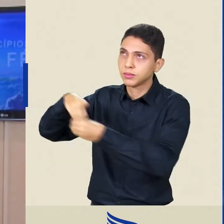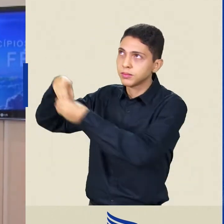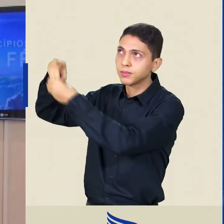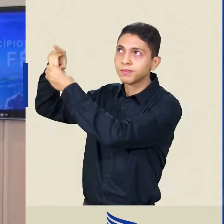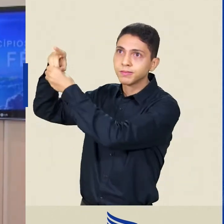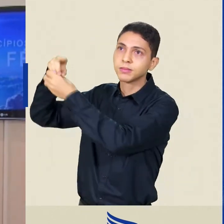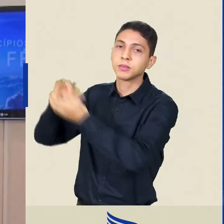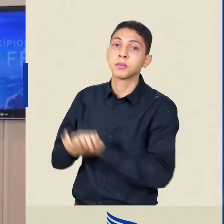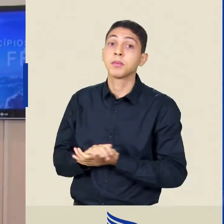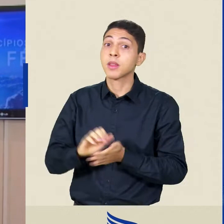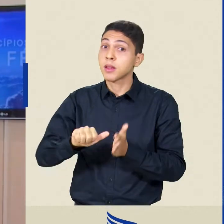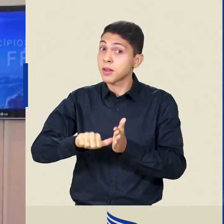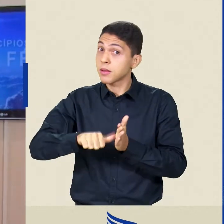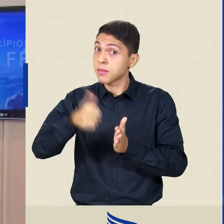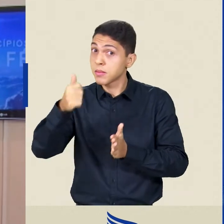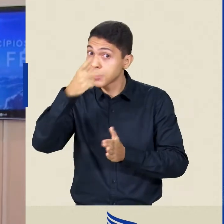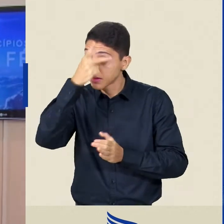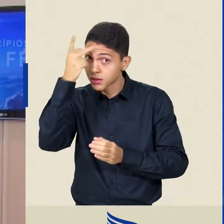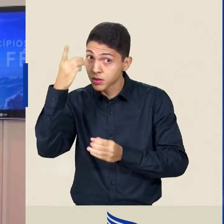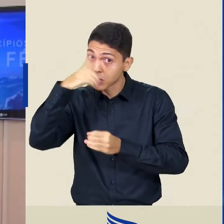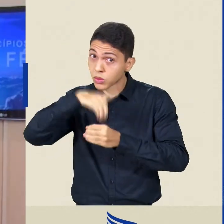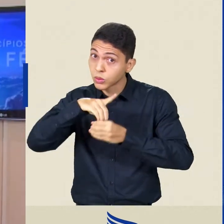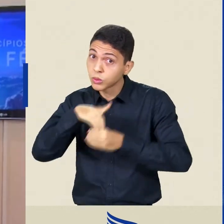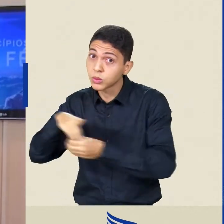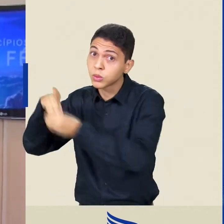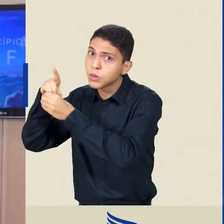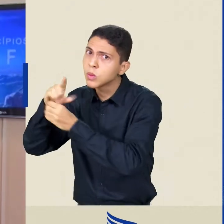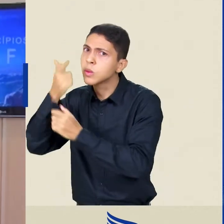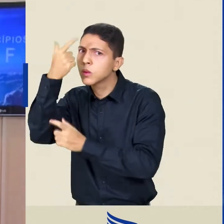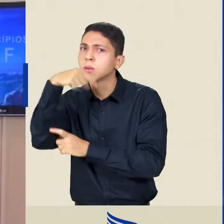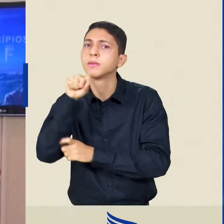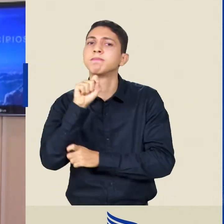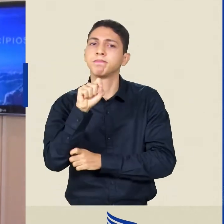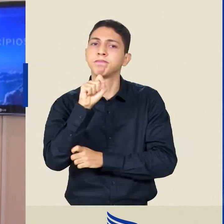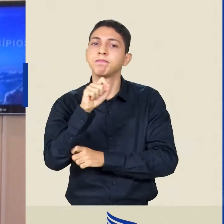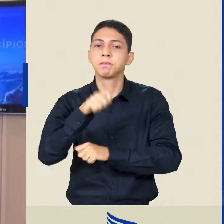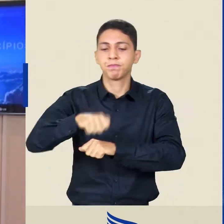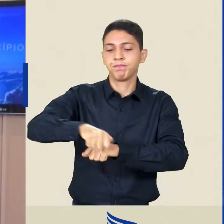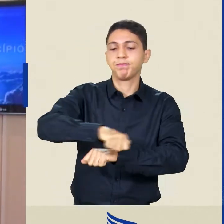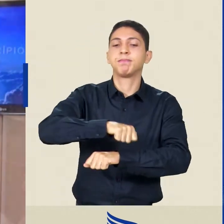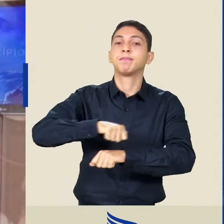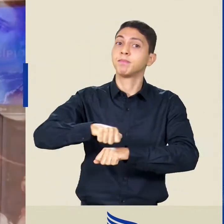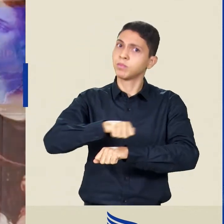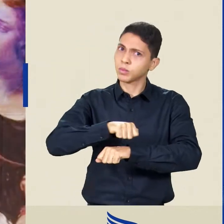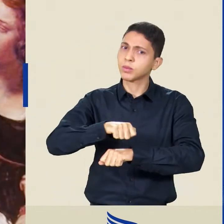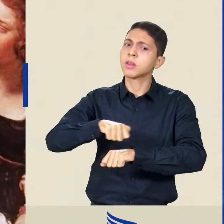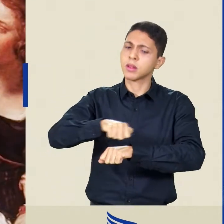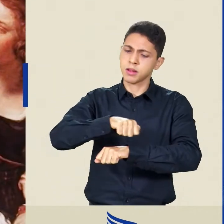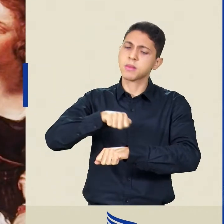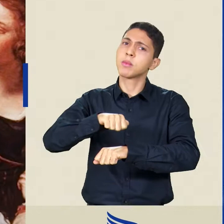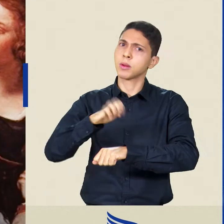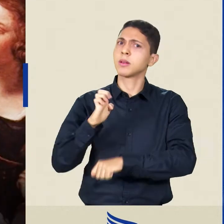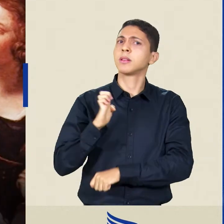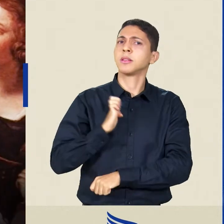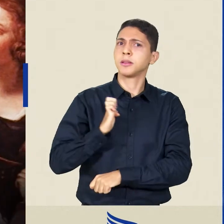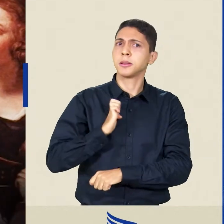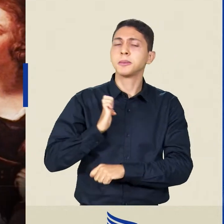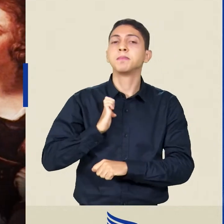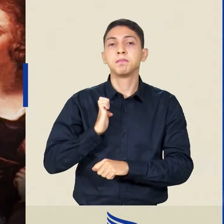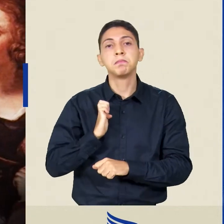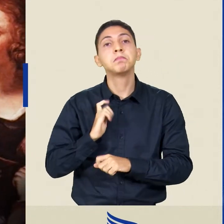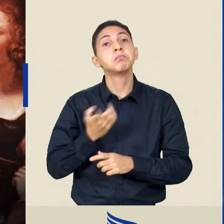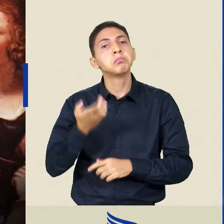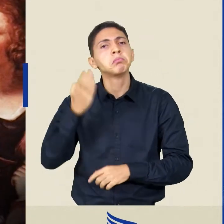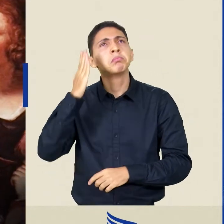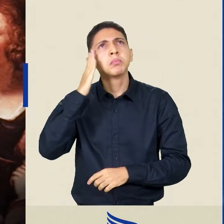primeiro dizimista foi Abraão. Abraão era um homem muito rico e ele compreendeu o princípio da